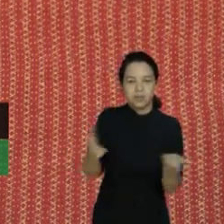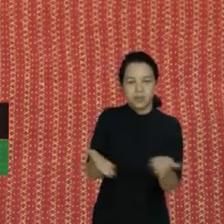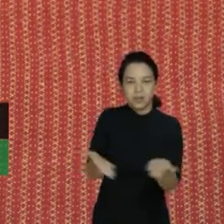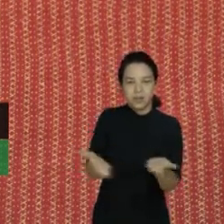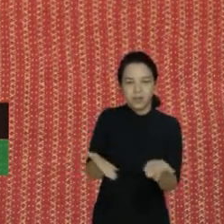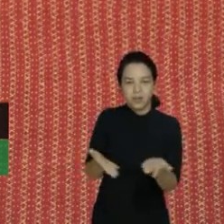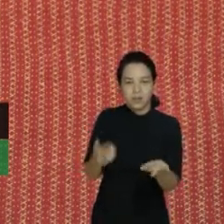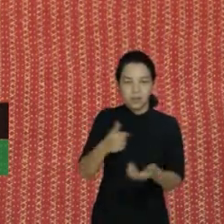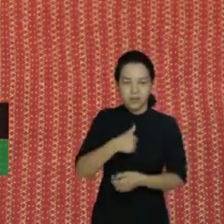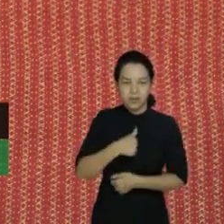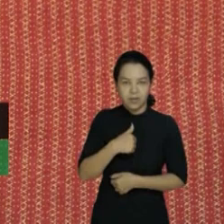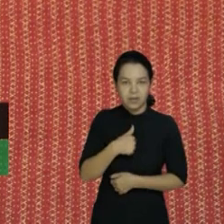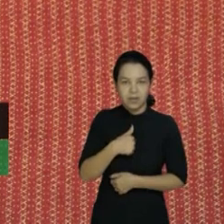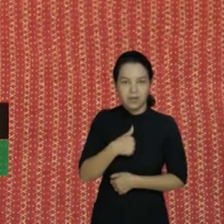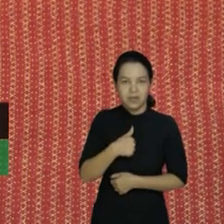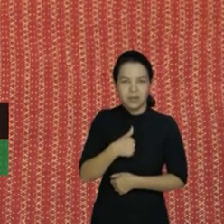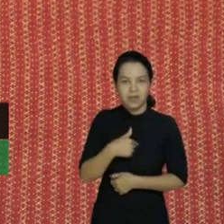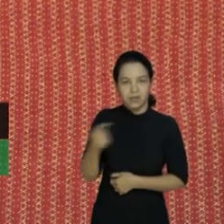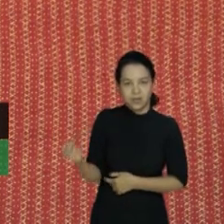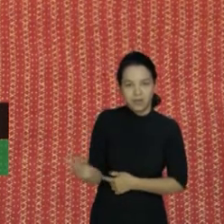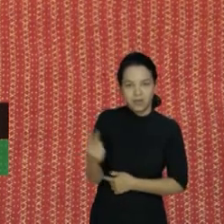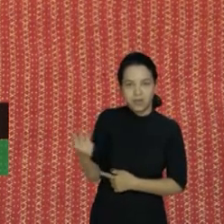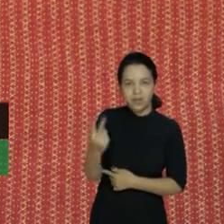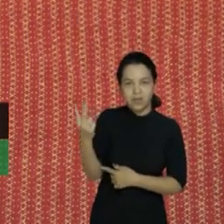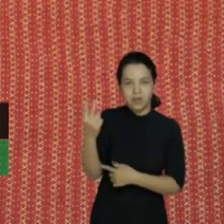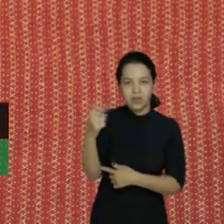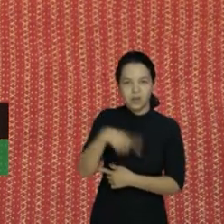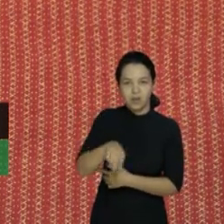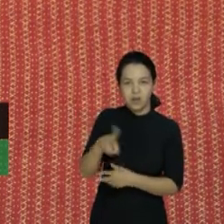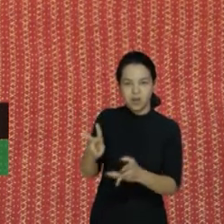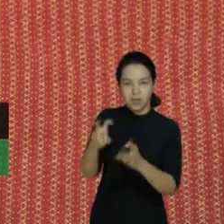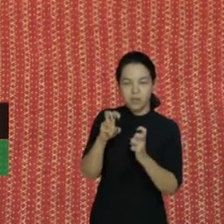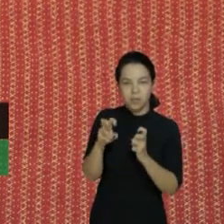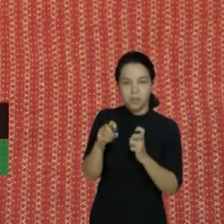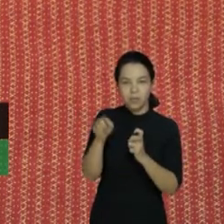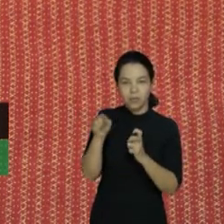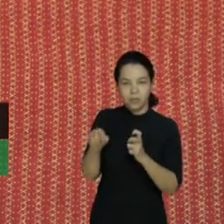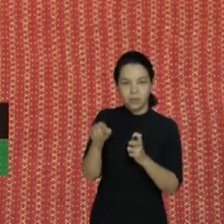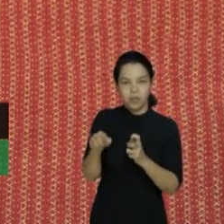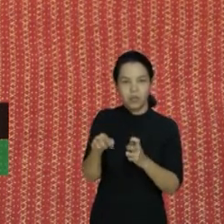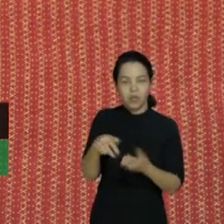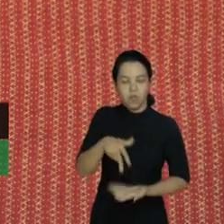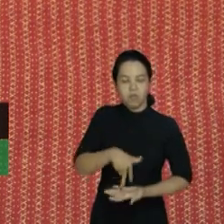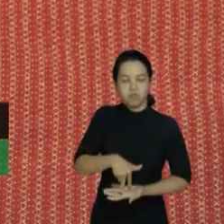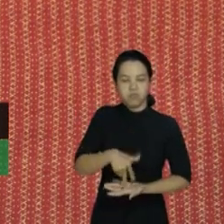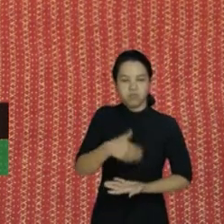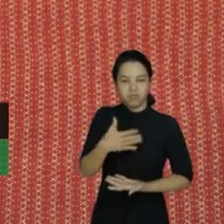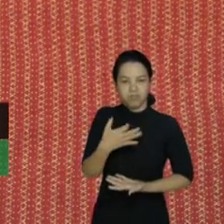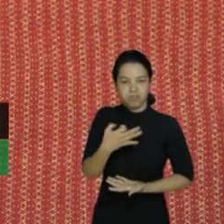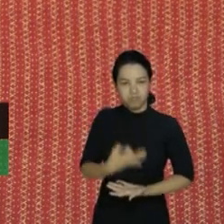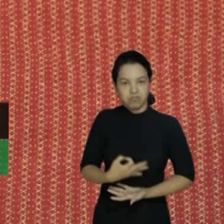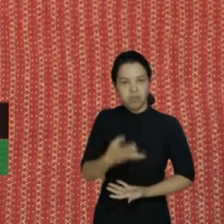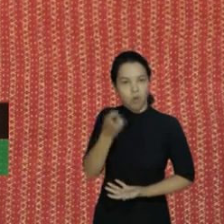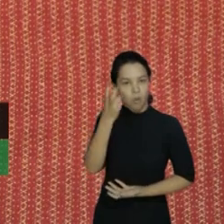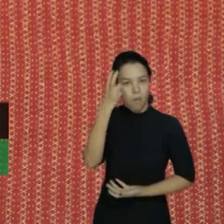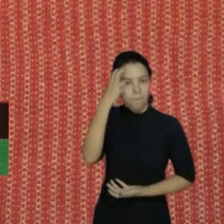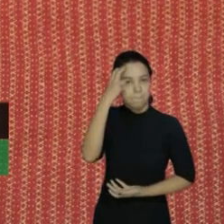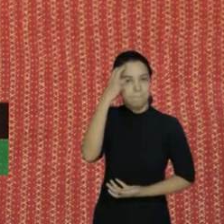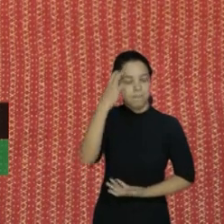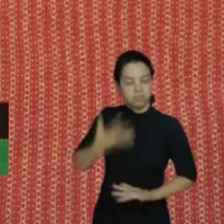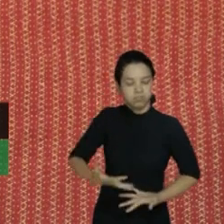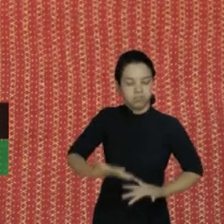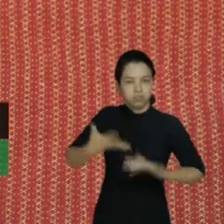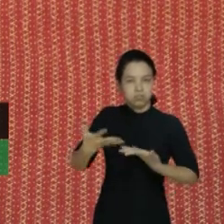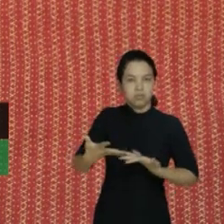uma pessoa de grande valor. A gente percebe pela sua postura, pelo seu conhecimento arraigado, pela maestria que tem na